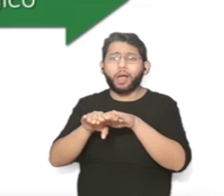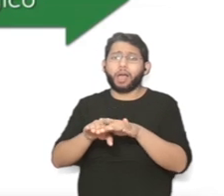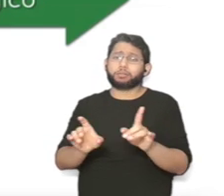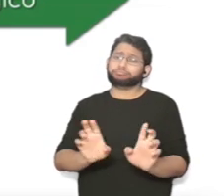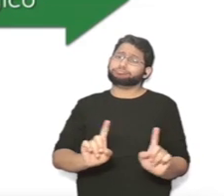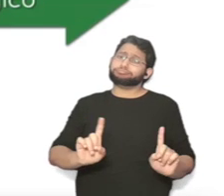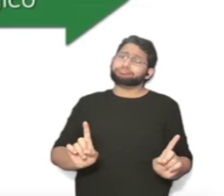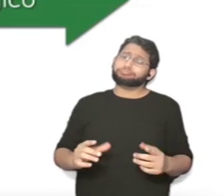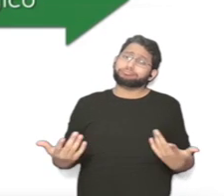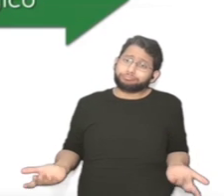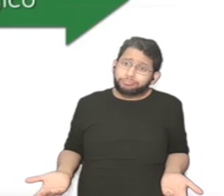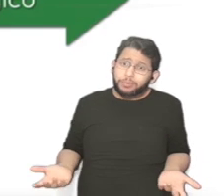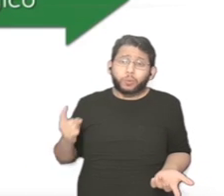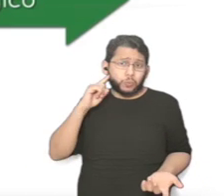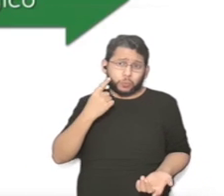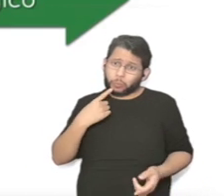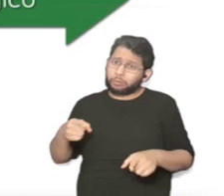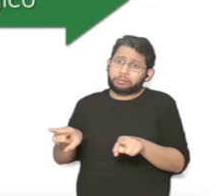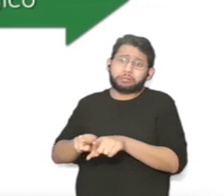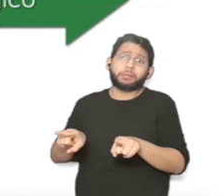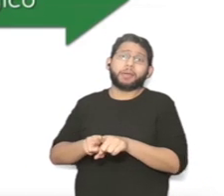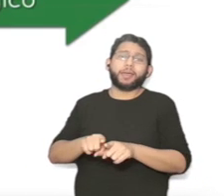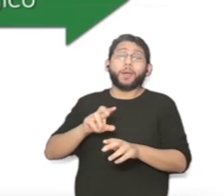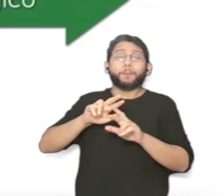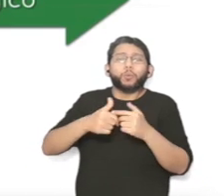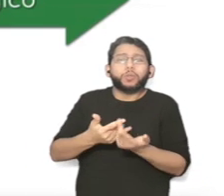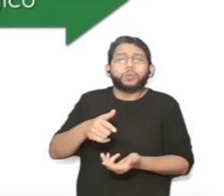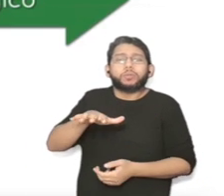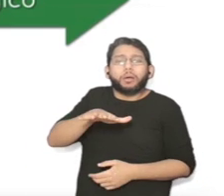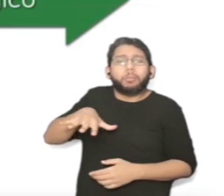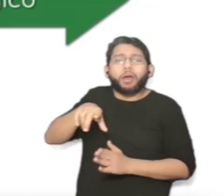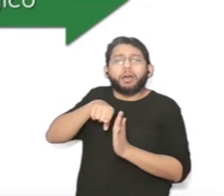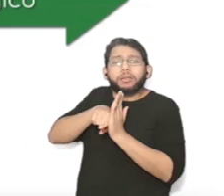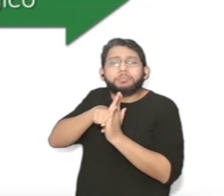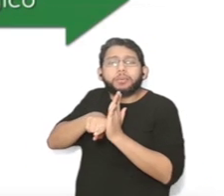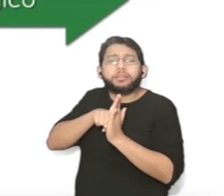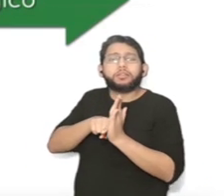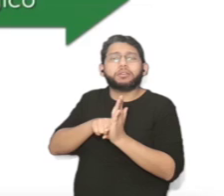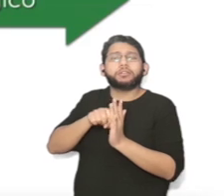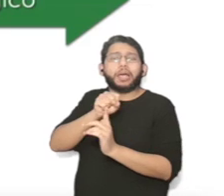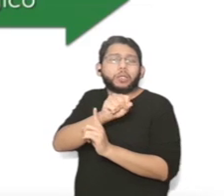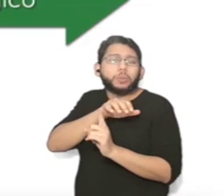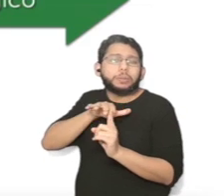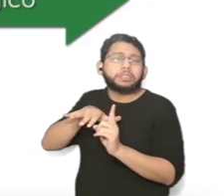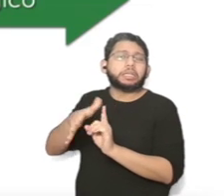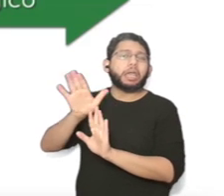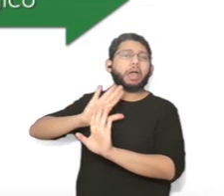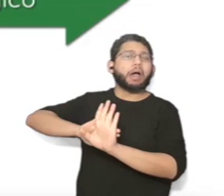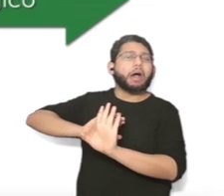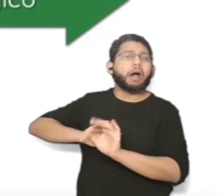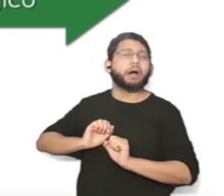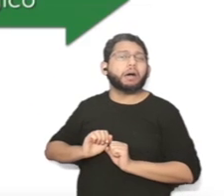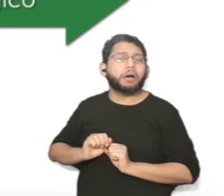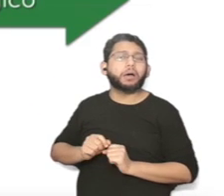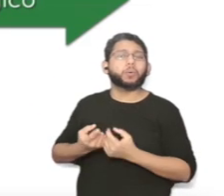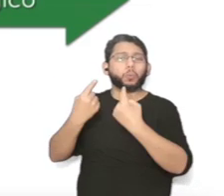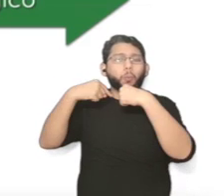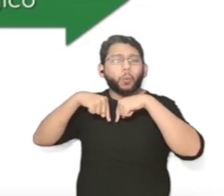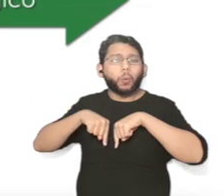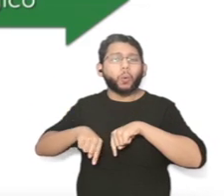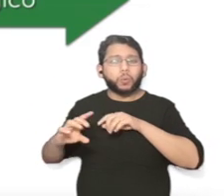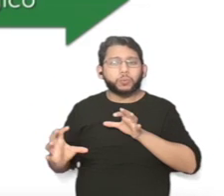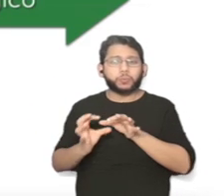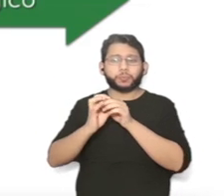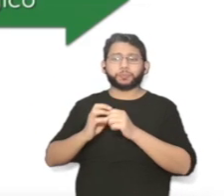e então também os surdos também não. Mas entender isso faz parte de um processo socioantropológico que a abordagem bilíngue apregoa. Bom,